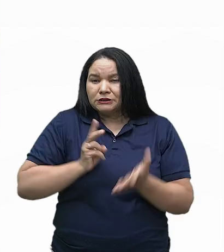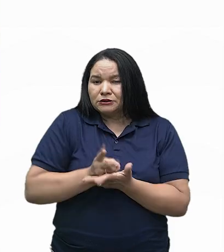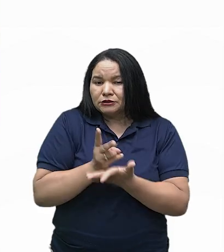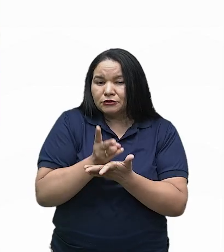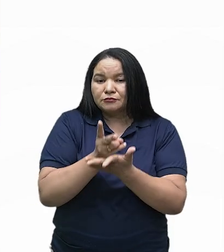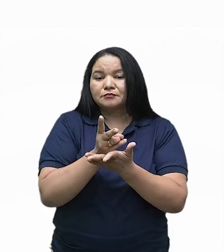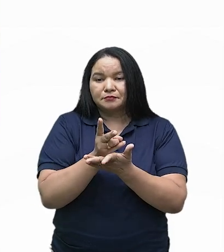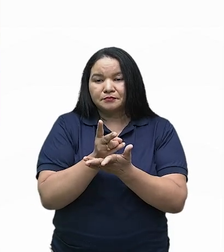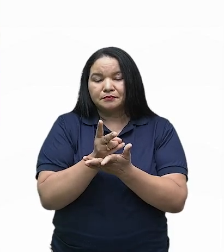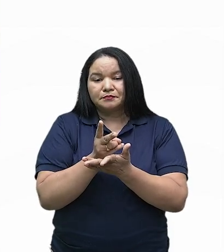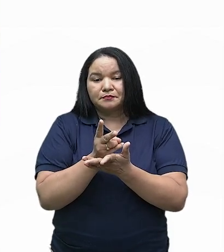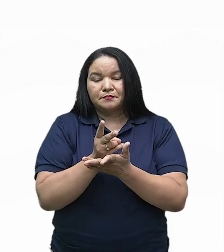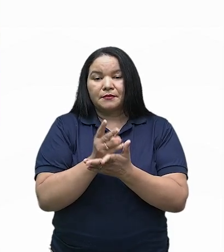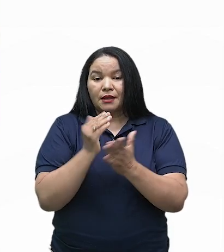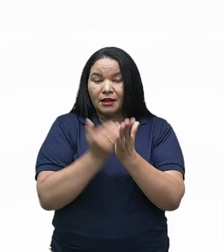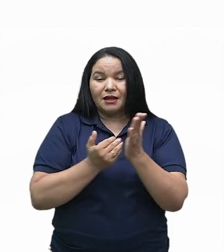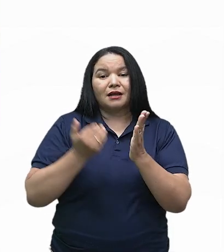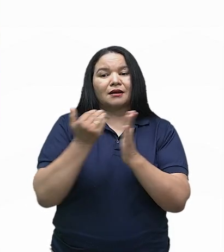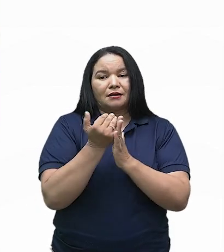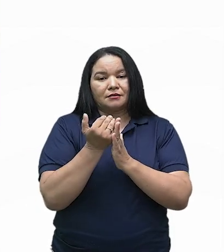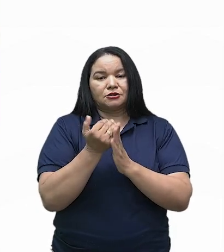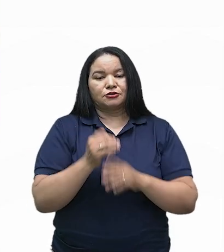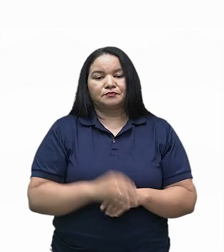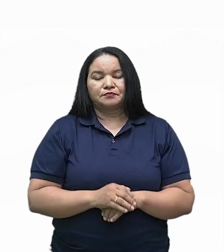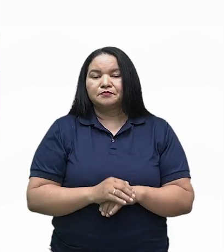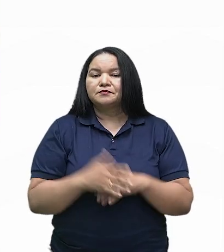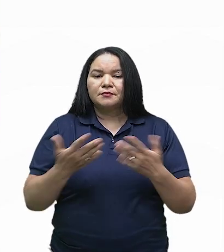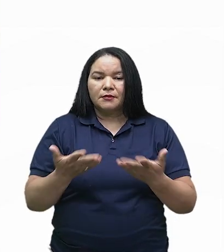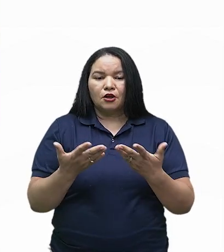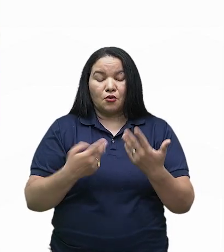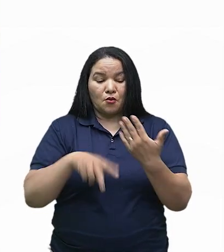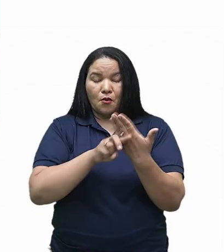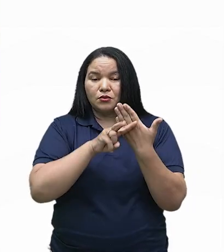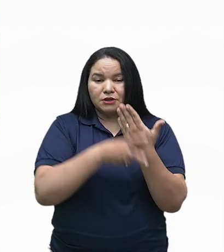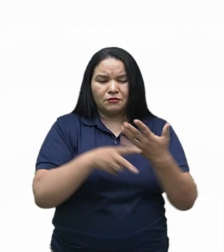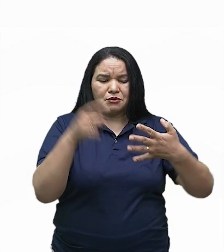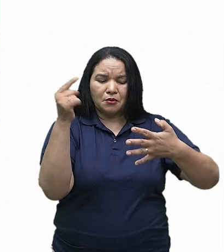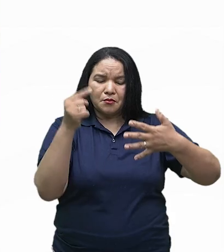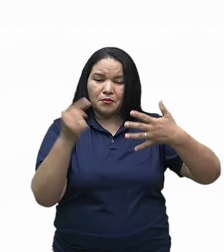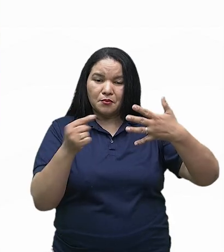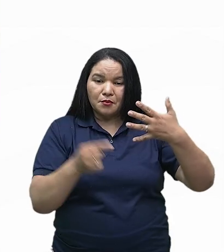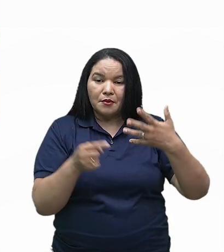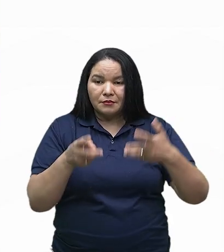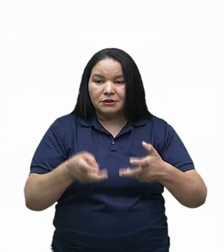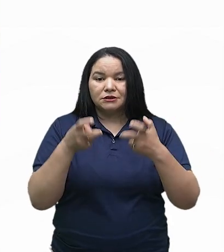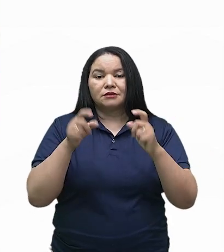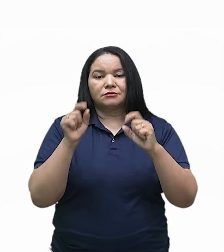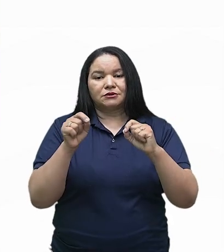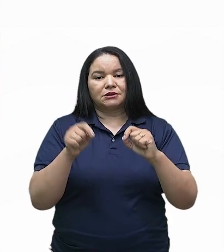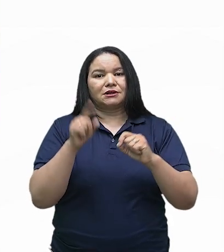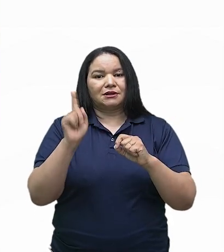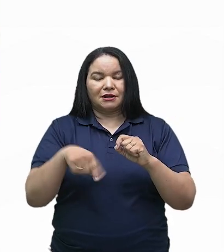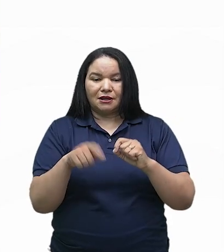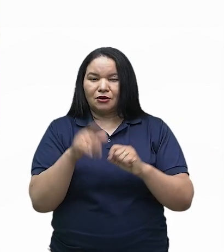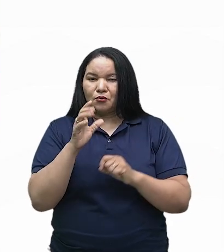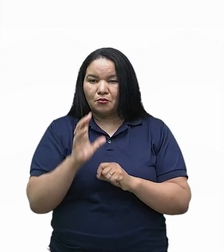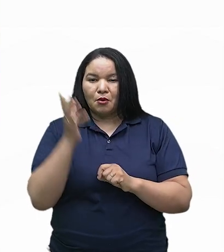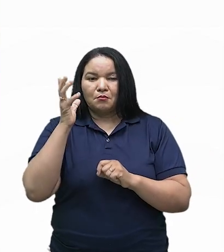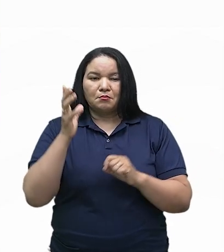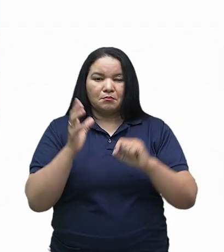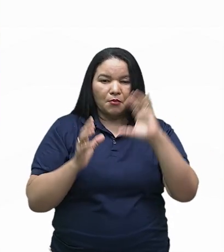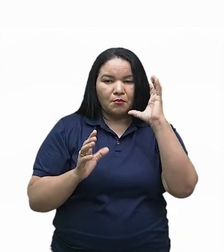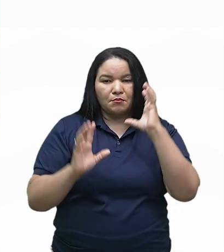seria considerado normal. Então, o que a gente percebe com essas consequências do aquecimento global são esses eventos